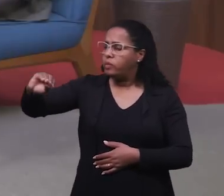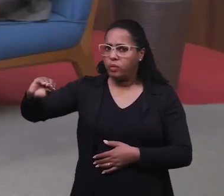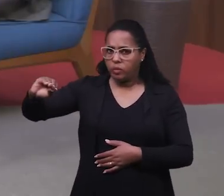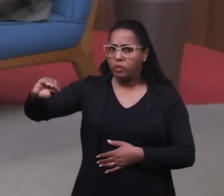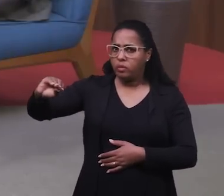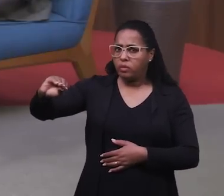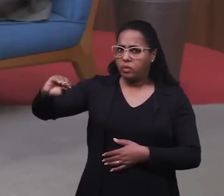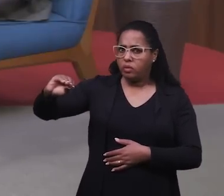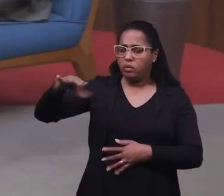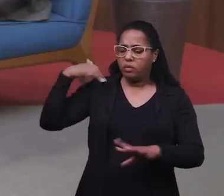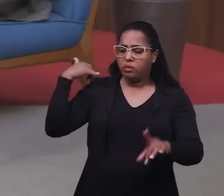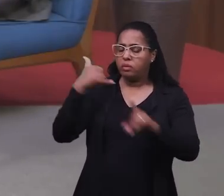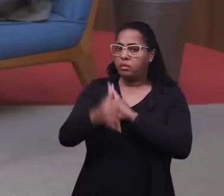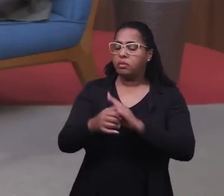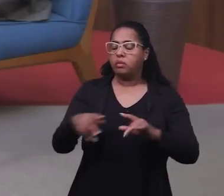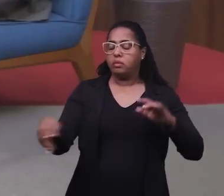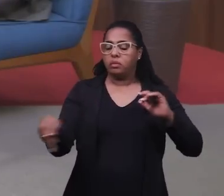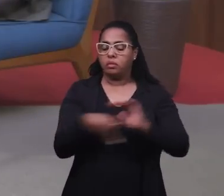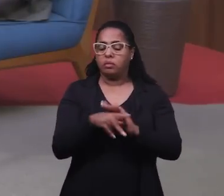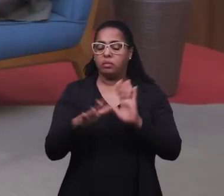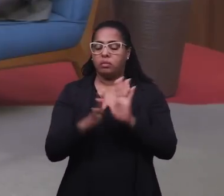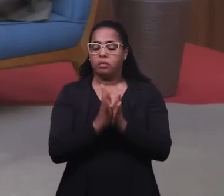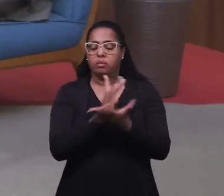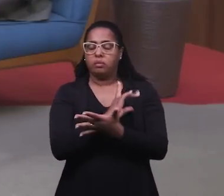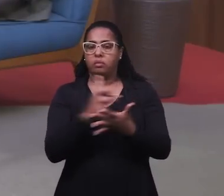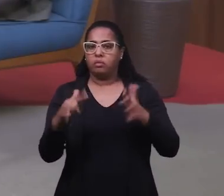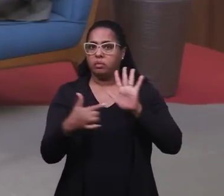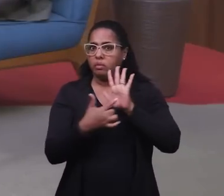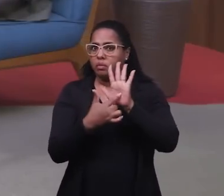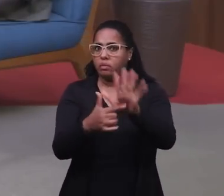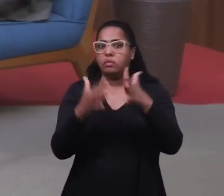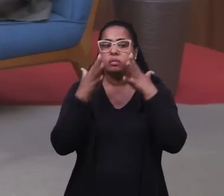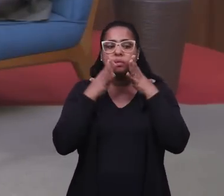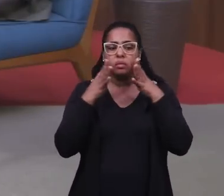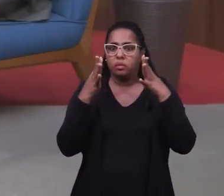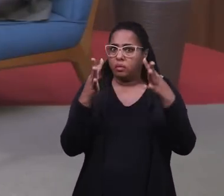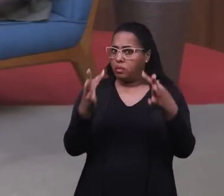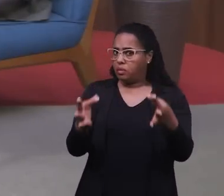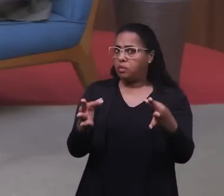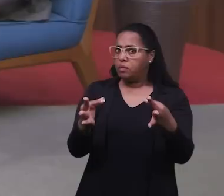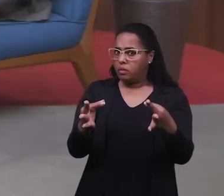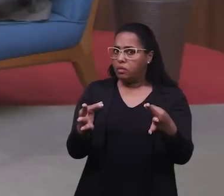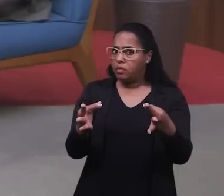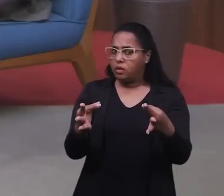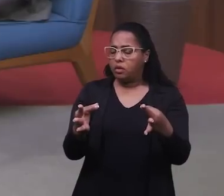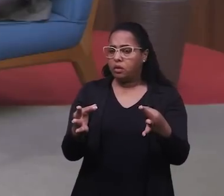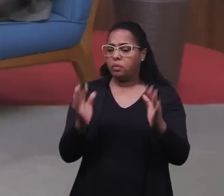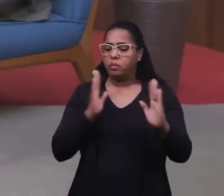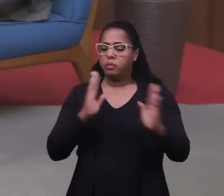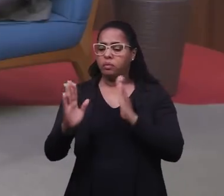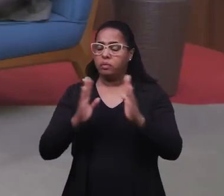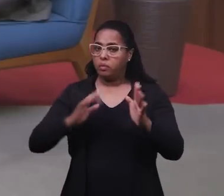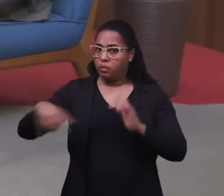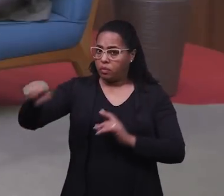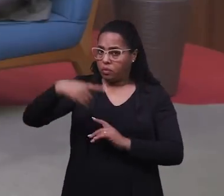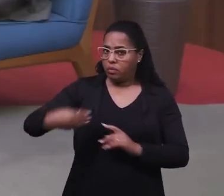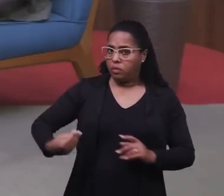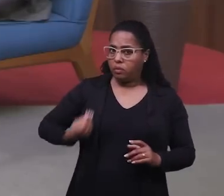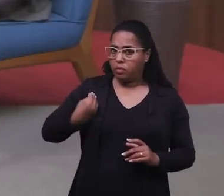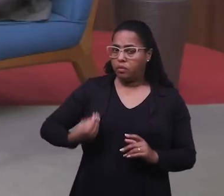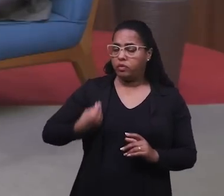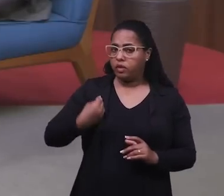sentido daquilo que a própria Bíblia diz, né? A própria palavra de Deus chama a atenção para o momento que nós estamos vivendo e para